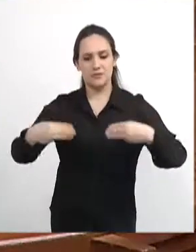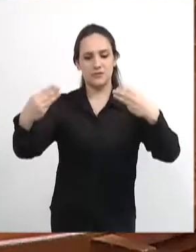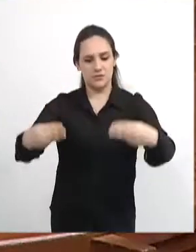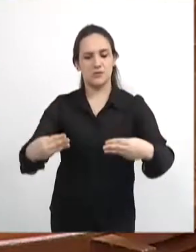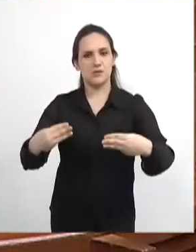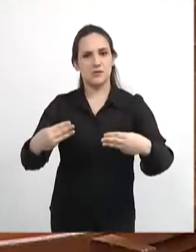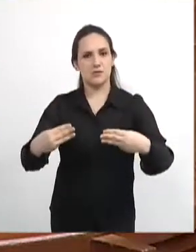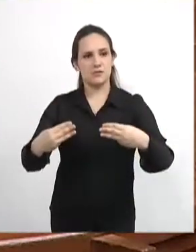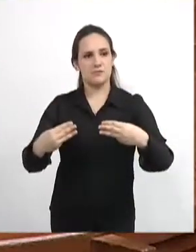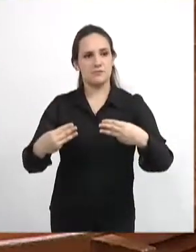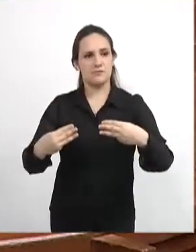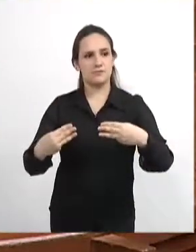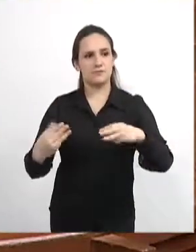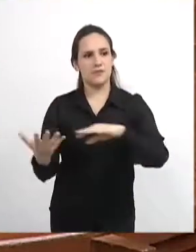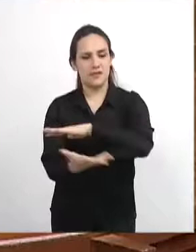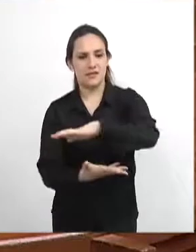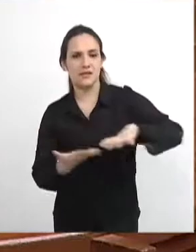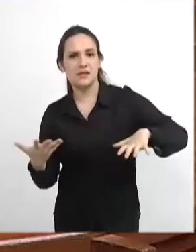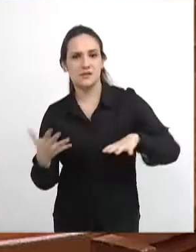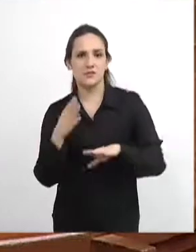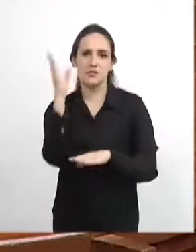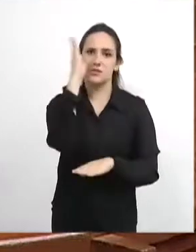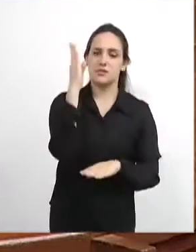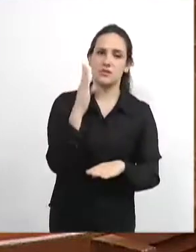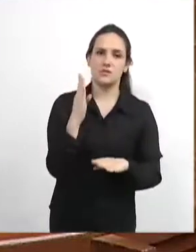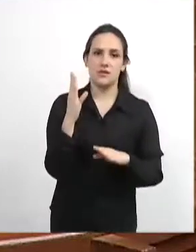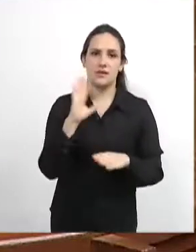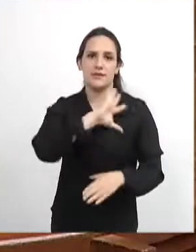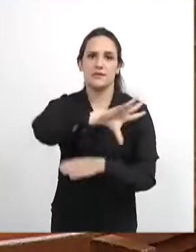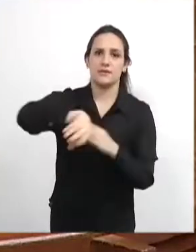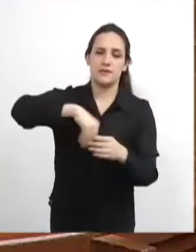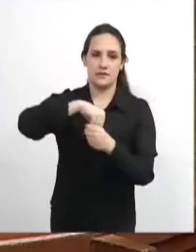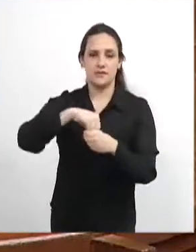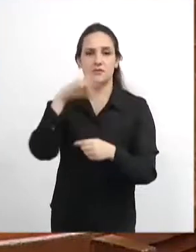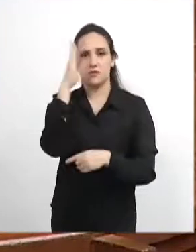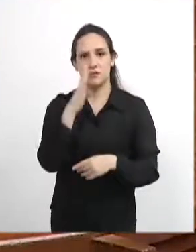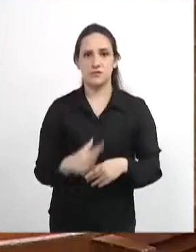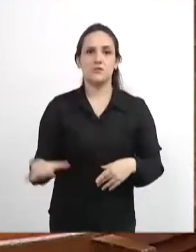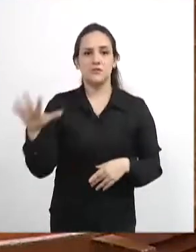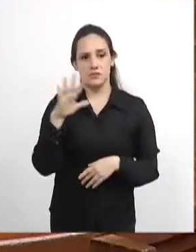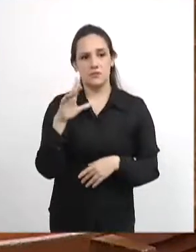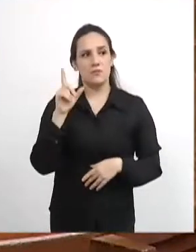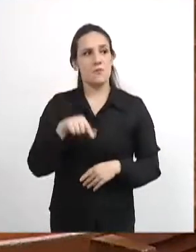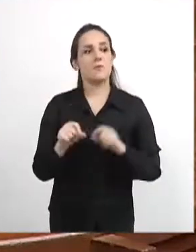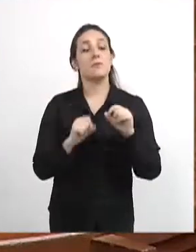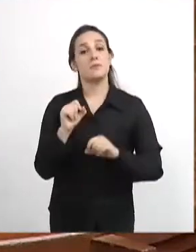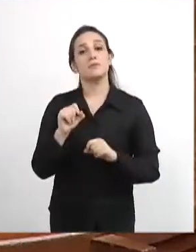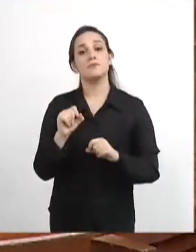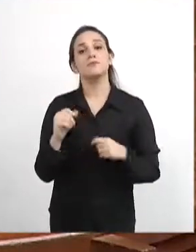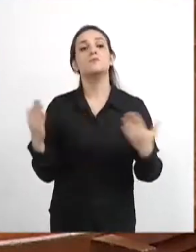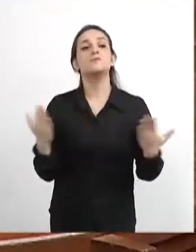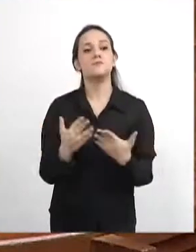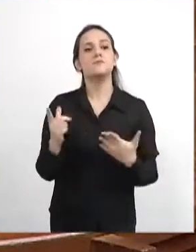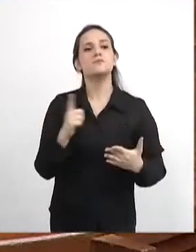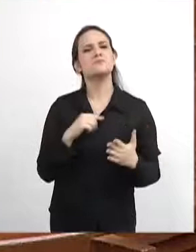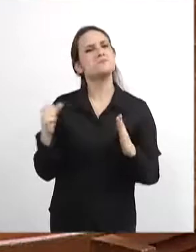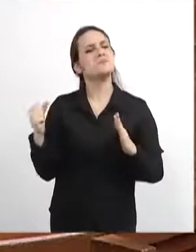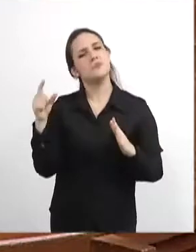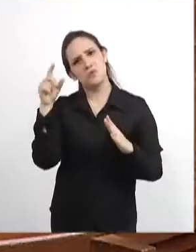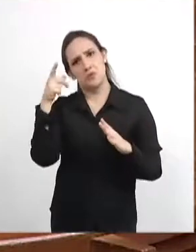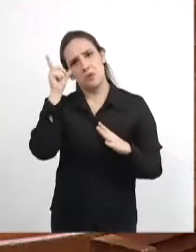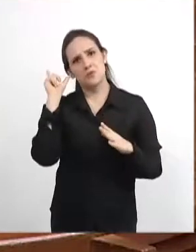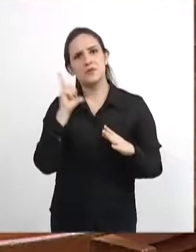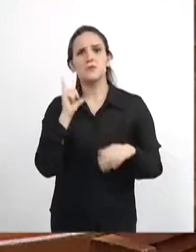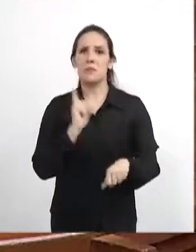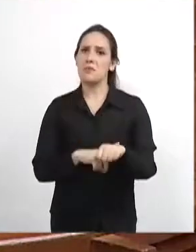Integração Nacional. E ontem nós tivemos aqui um momento assim muito